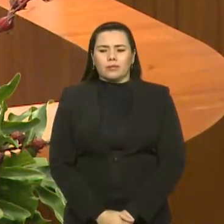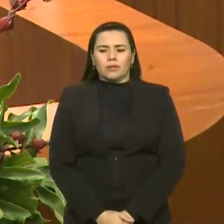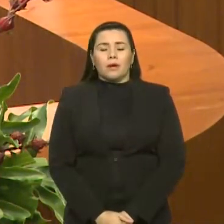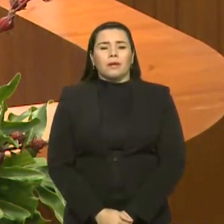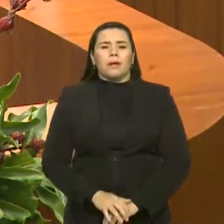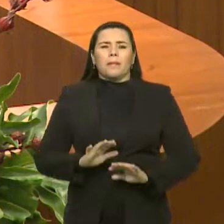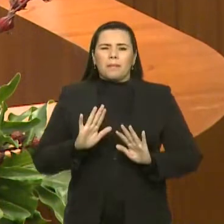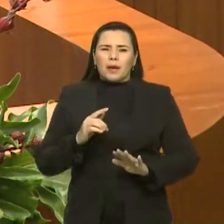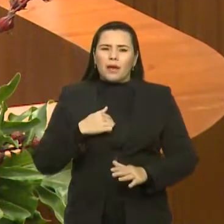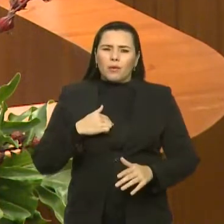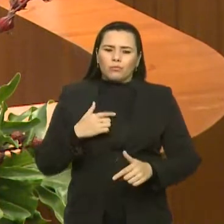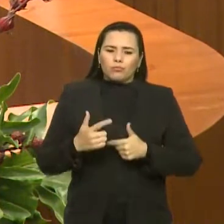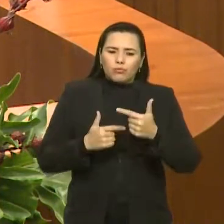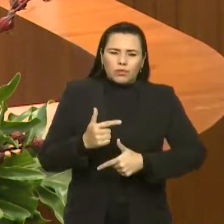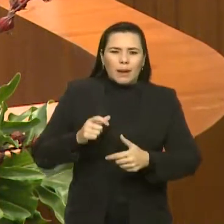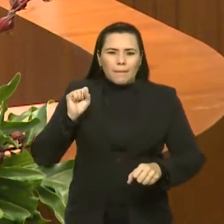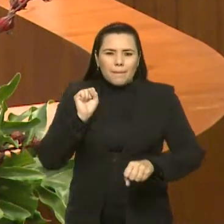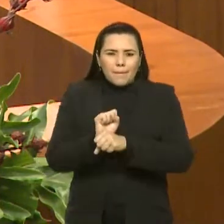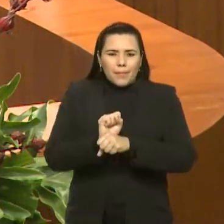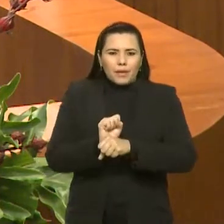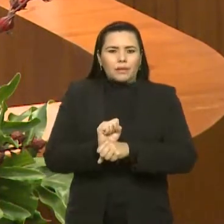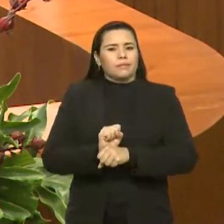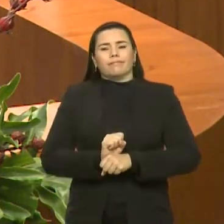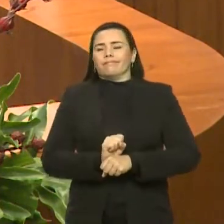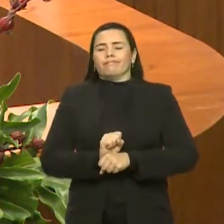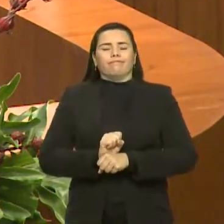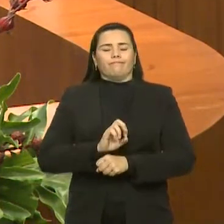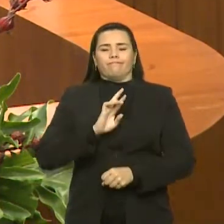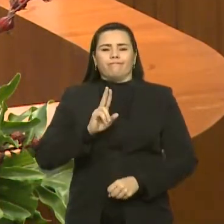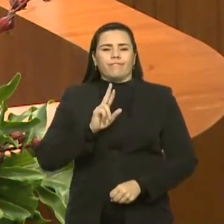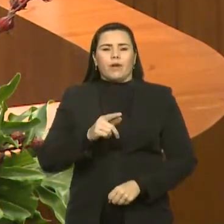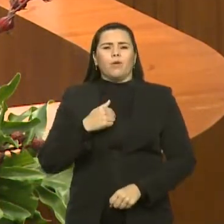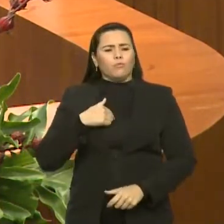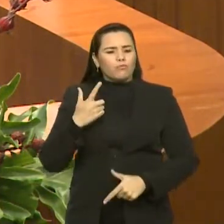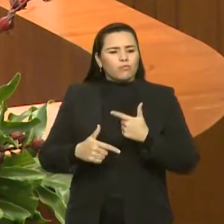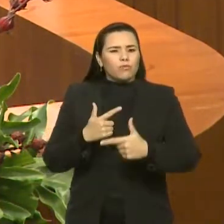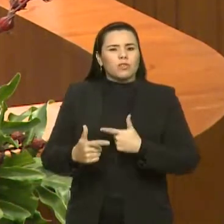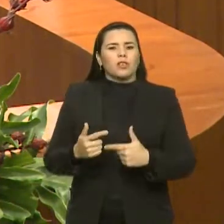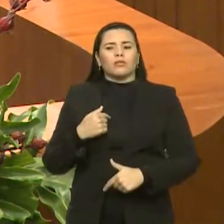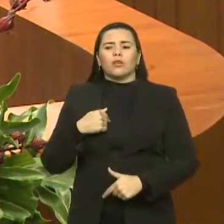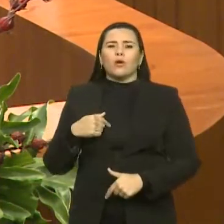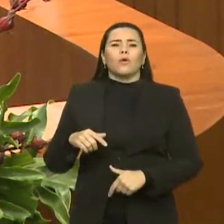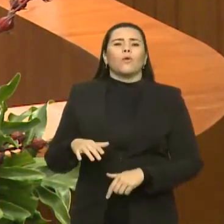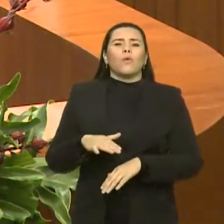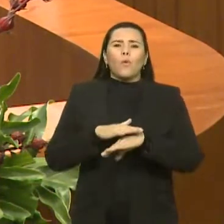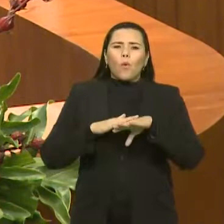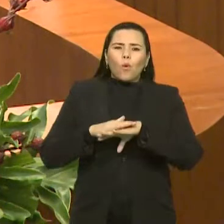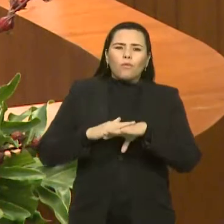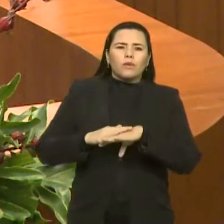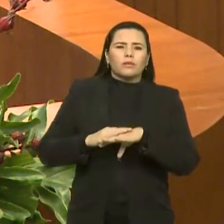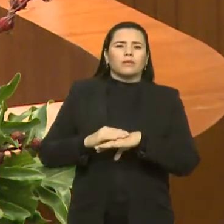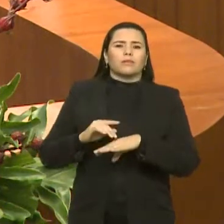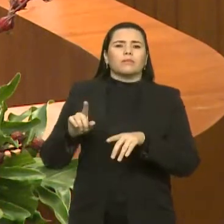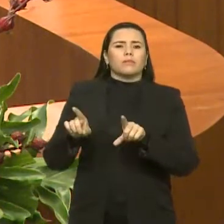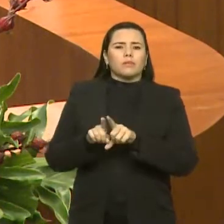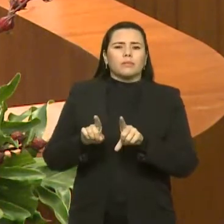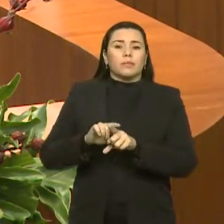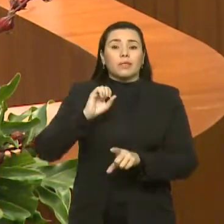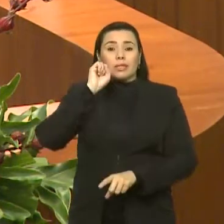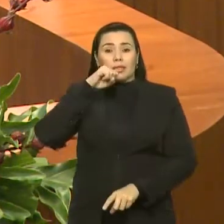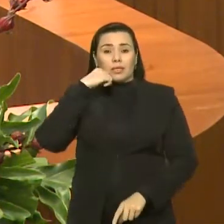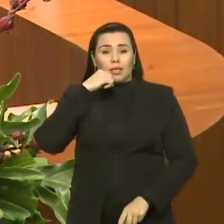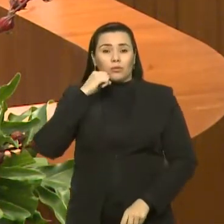parando. Nós estamos em constante diálogo com a comissão externa do Senado para